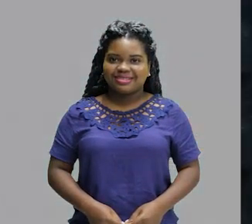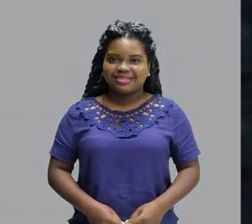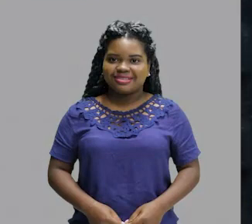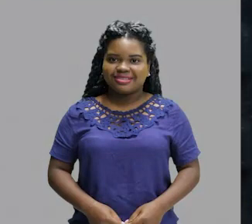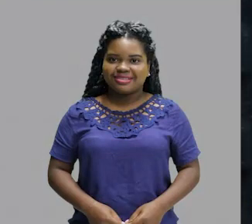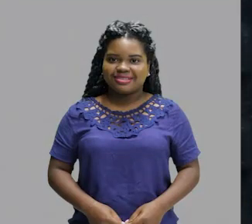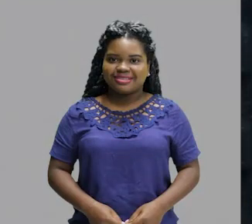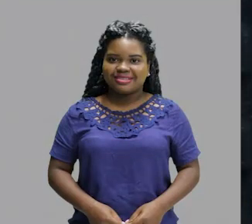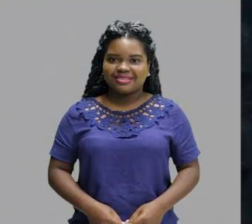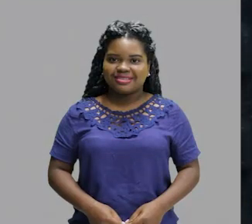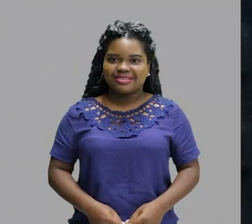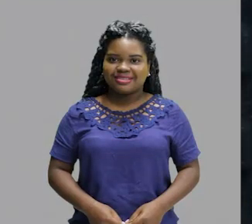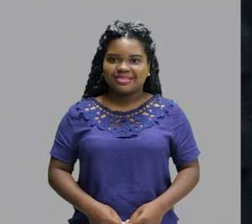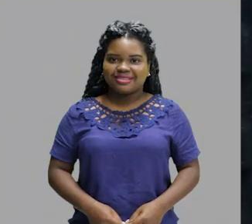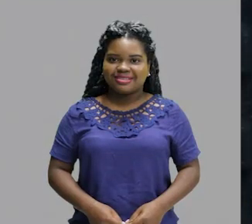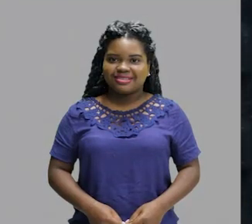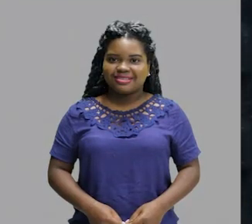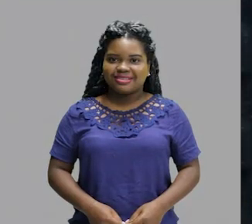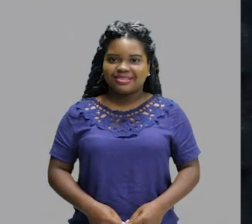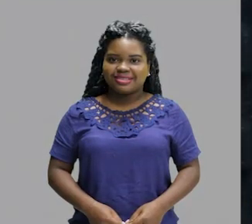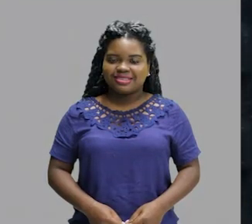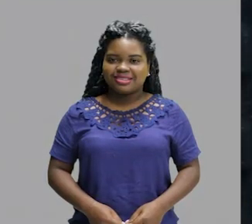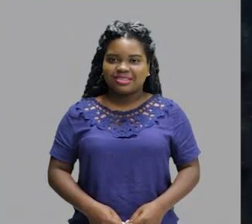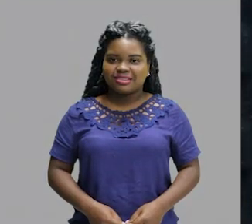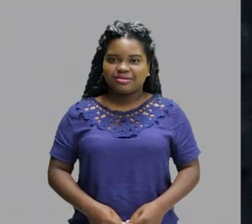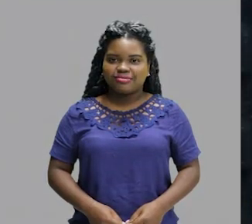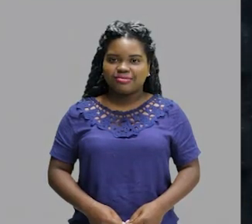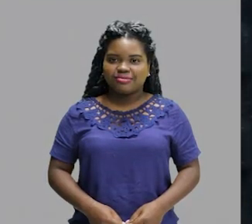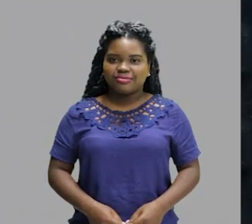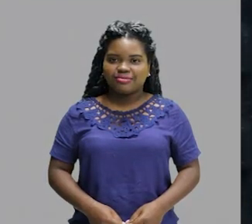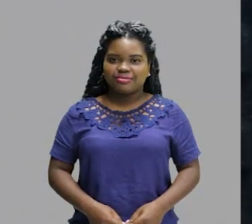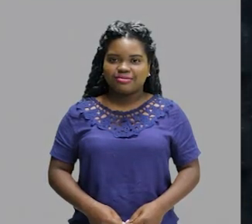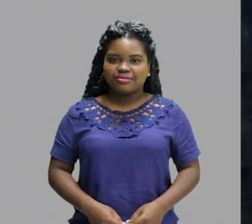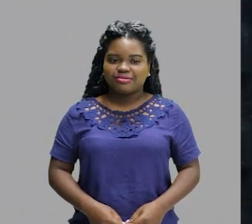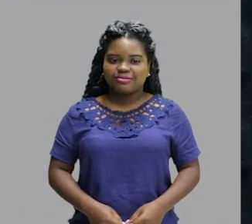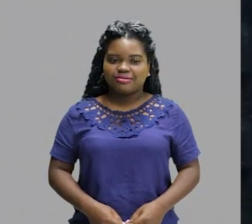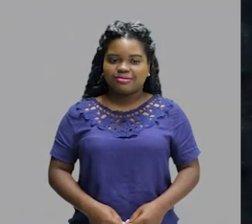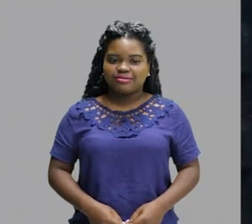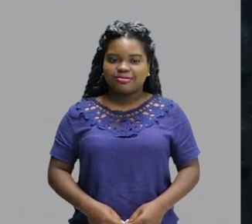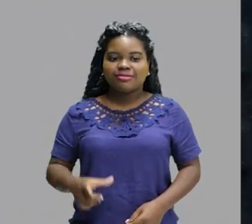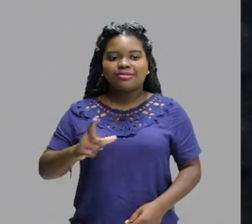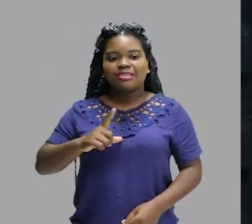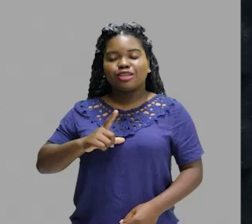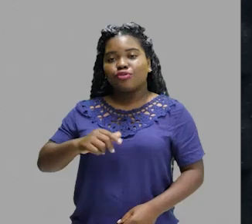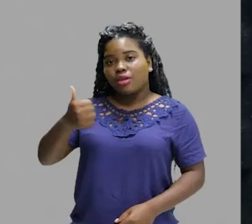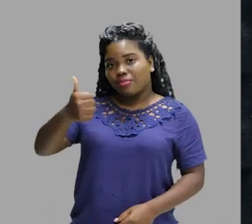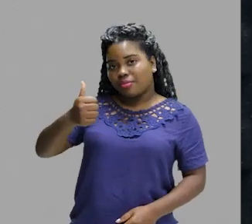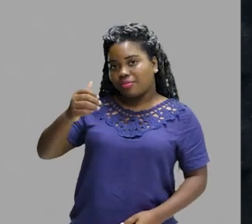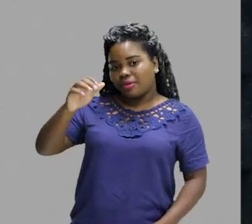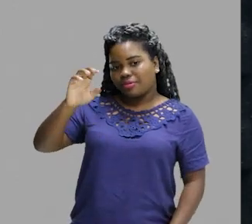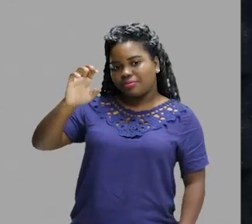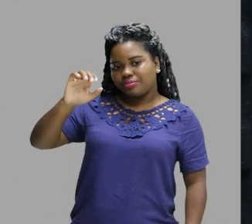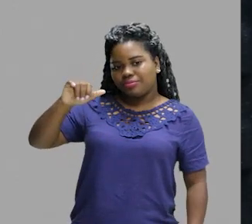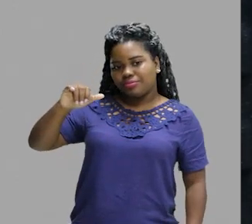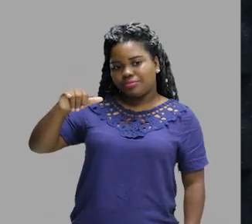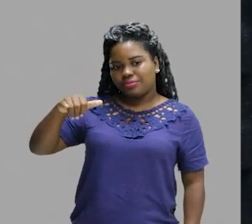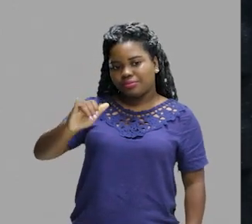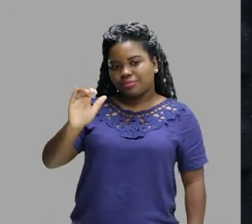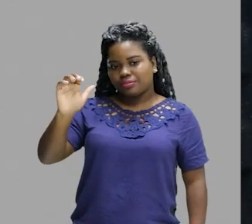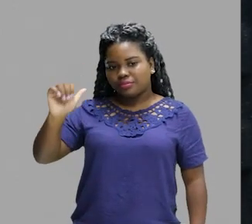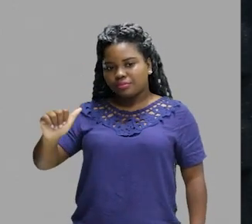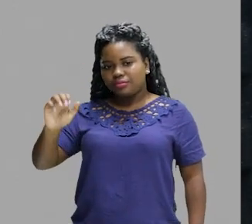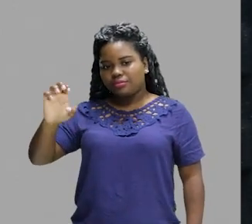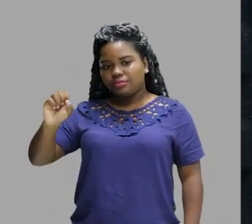aqui, né, como em língua portuguesa. Ela já estava cansada de caminhar.